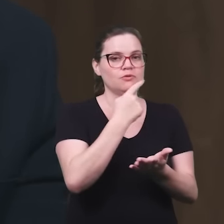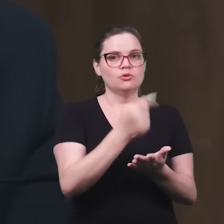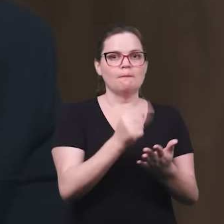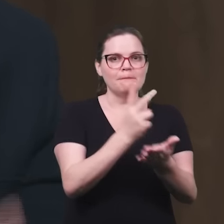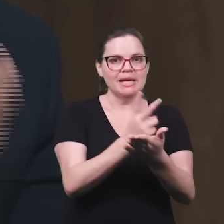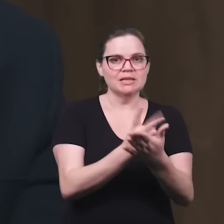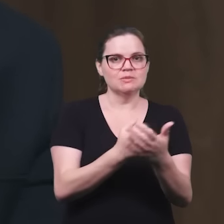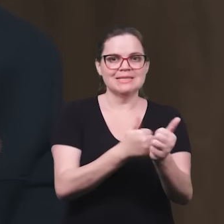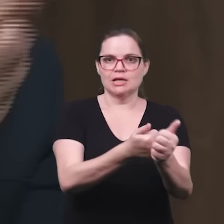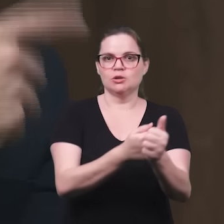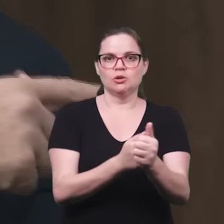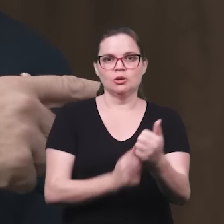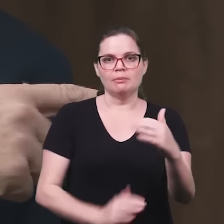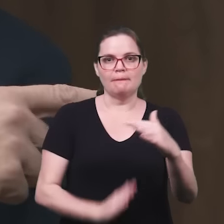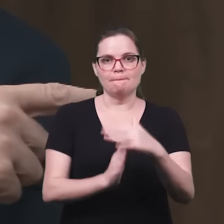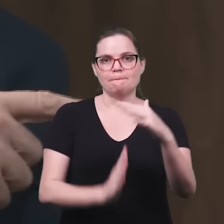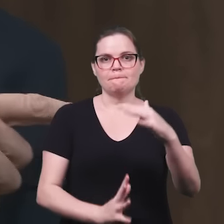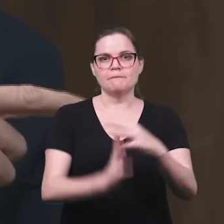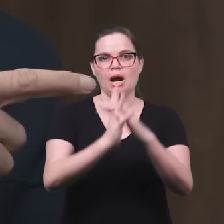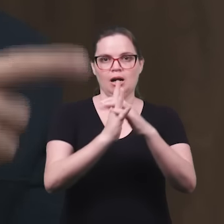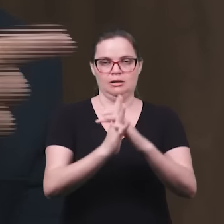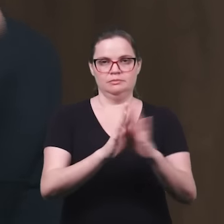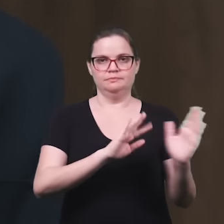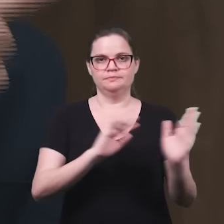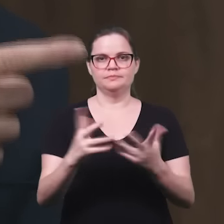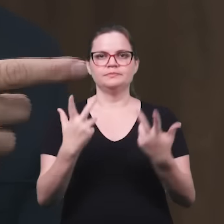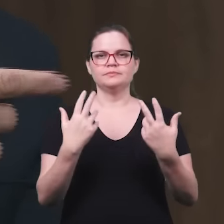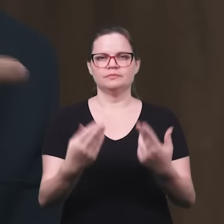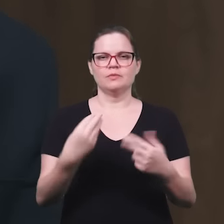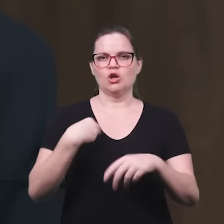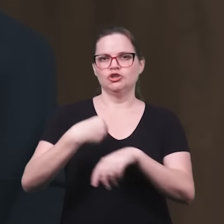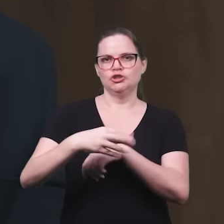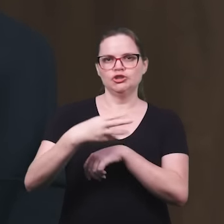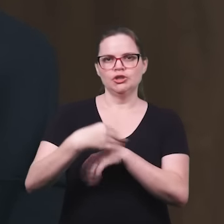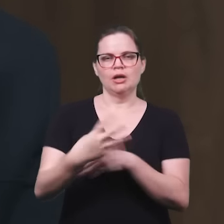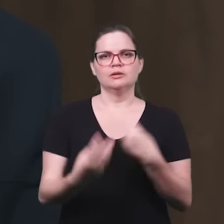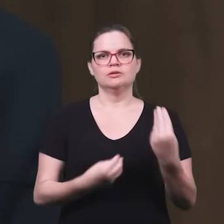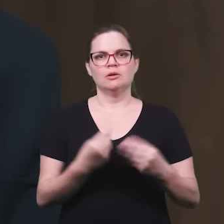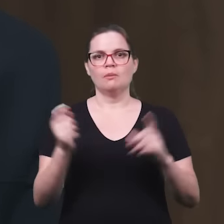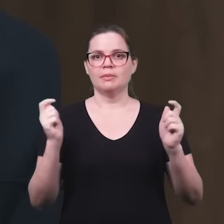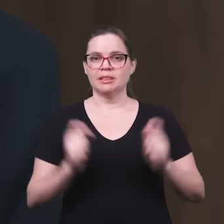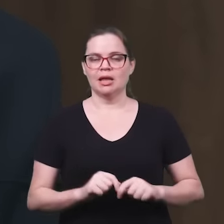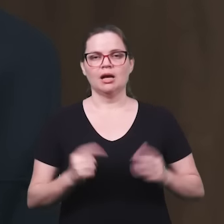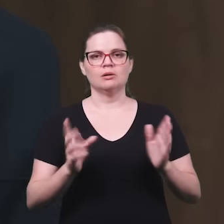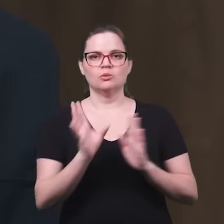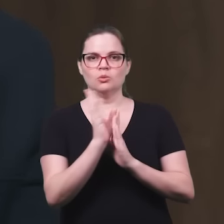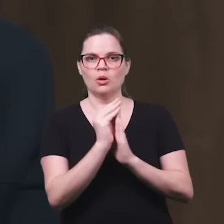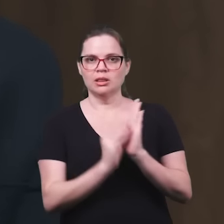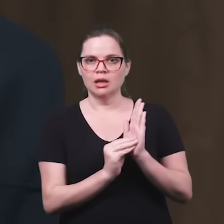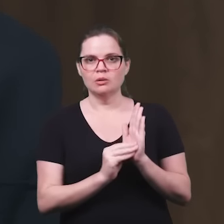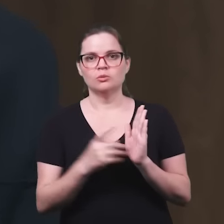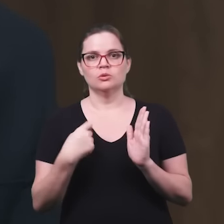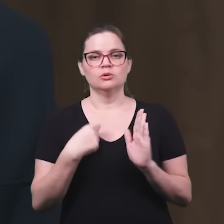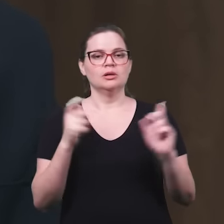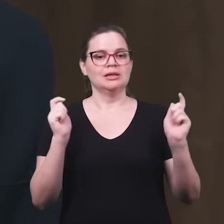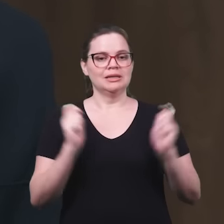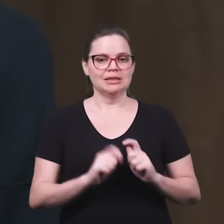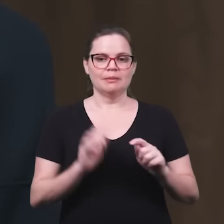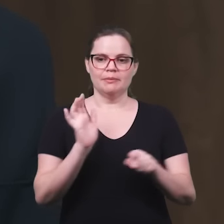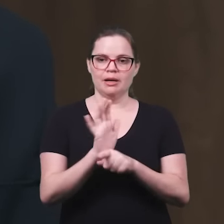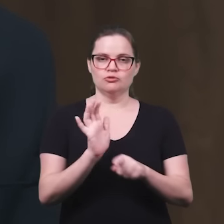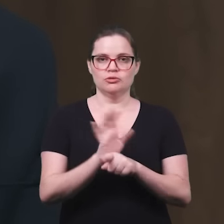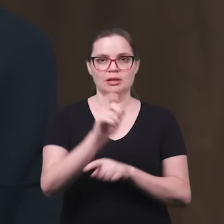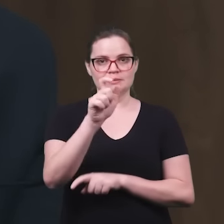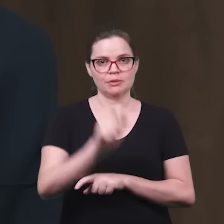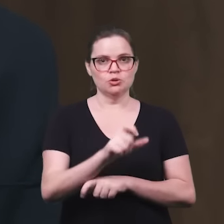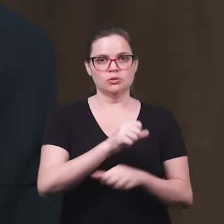seguidores. Então, eu estava falando no primeiro programa de dicas práticas, de entregar conteúdo que, de fato, ou mude a vida das pessoas,